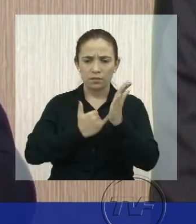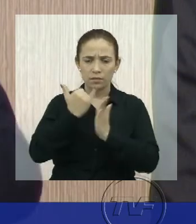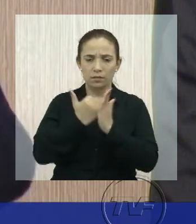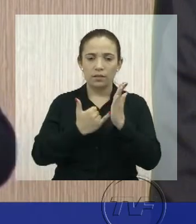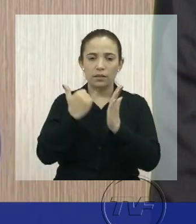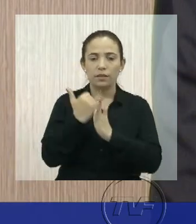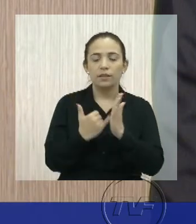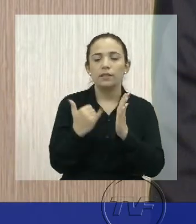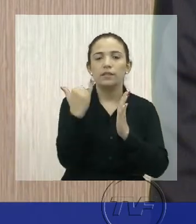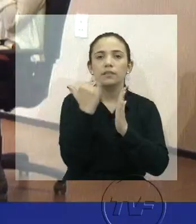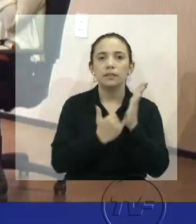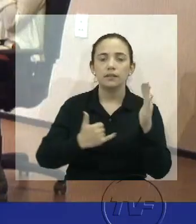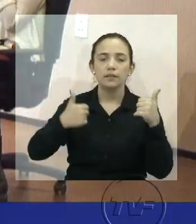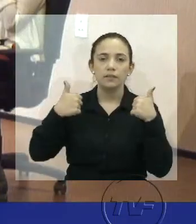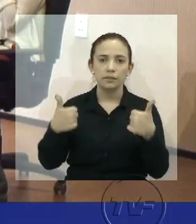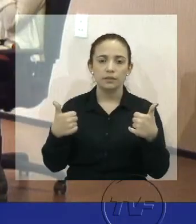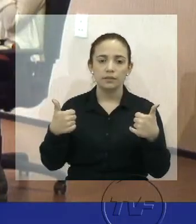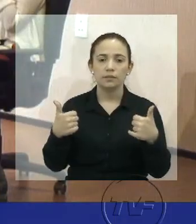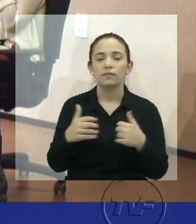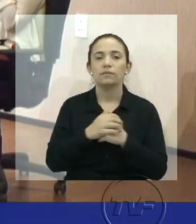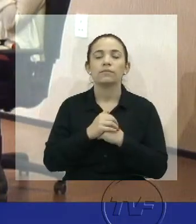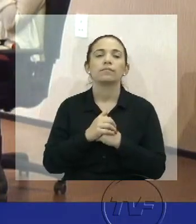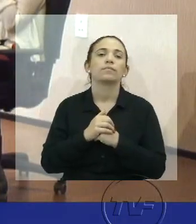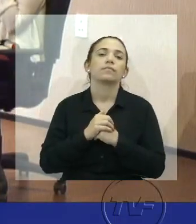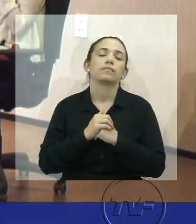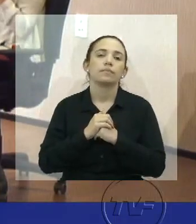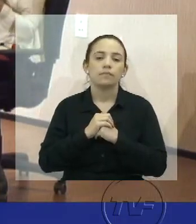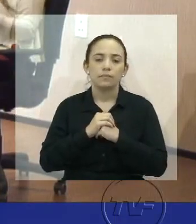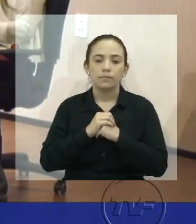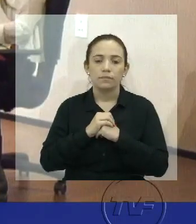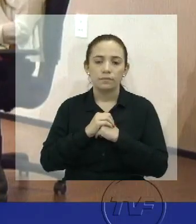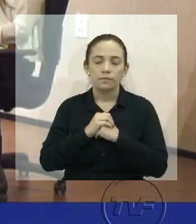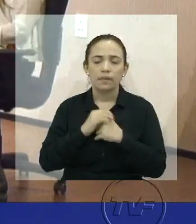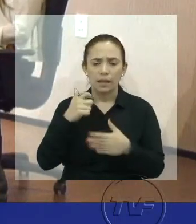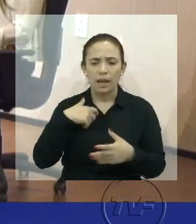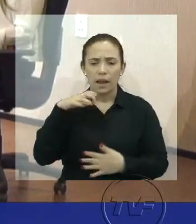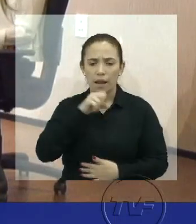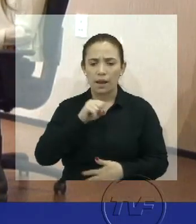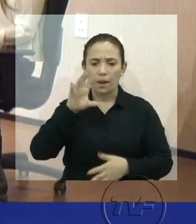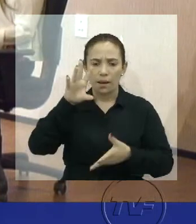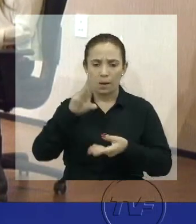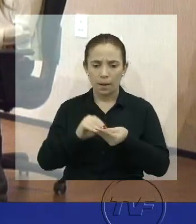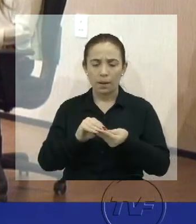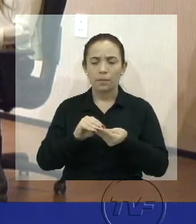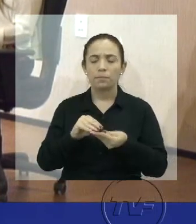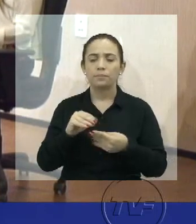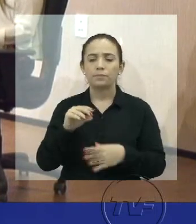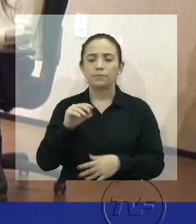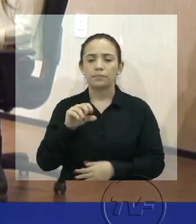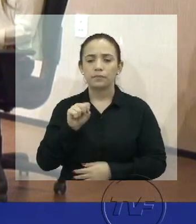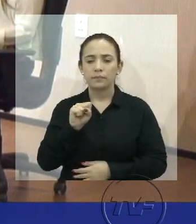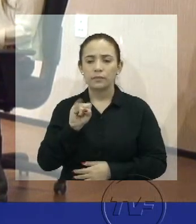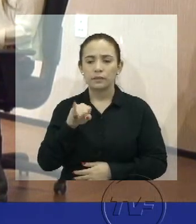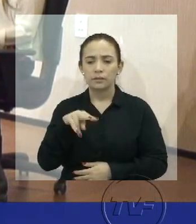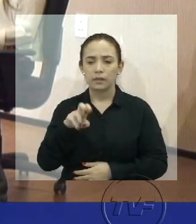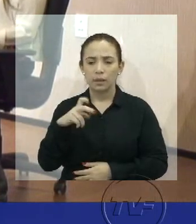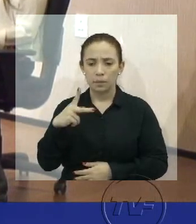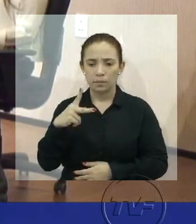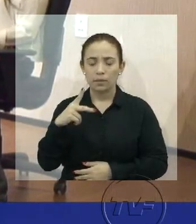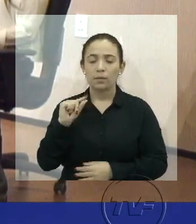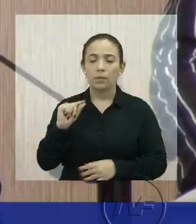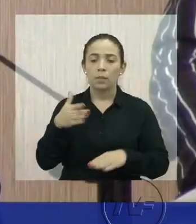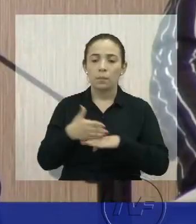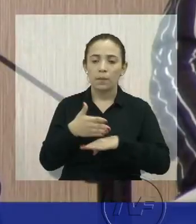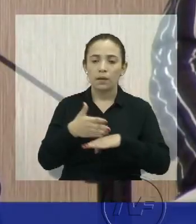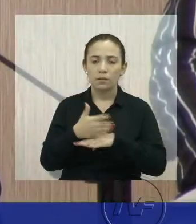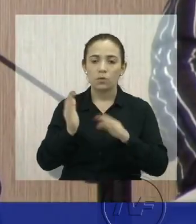ok? Muito obrigado. Obrigado, doutor. Vou tentar ser bem ligeiro aqui, mas, vamos lá, o Cinep, para participar da